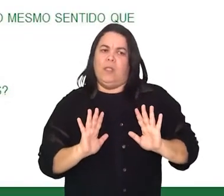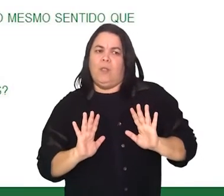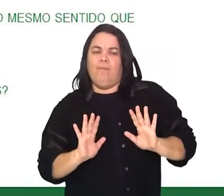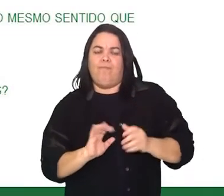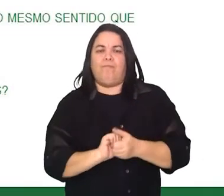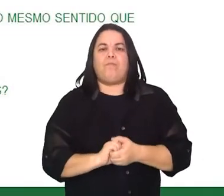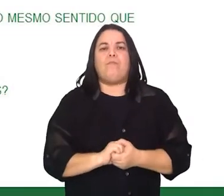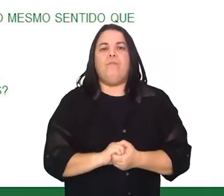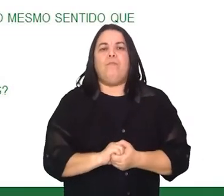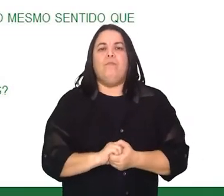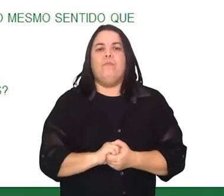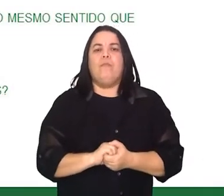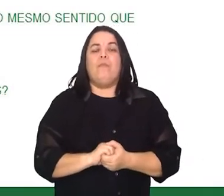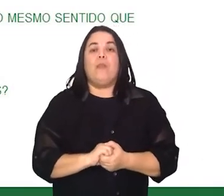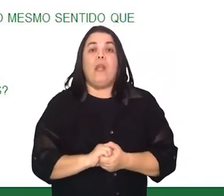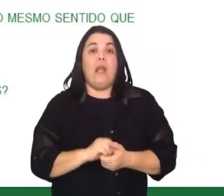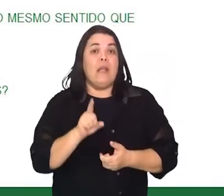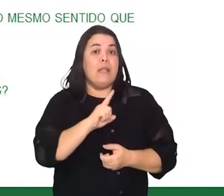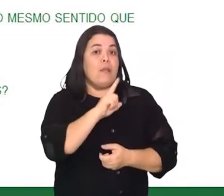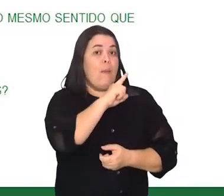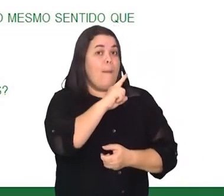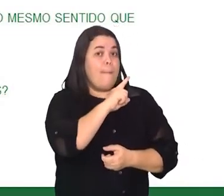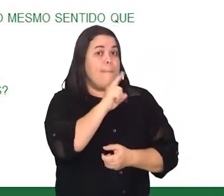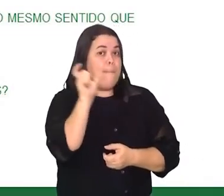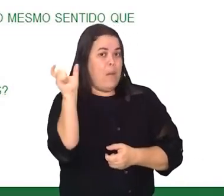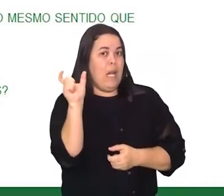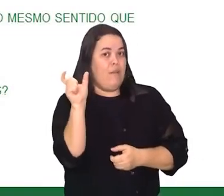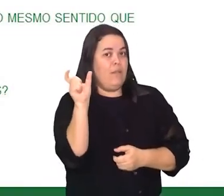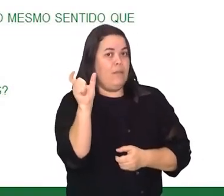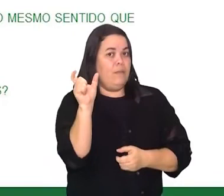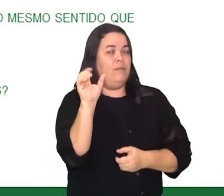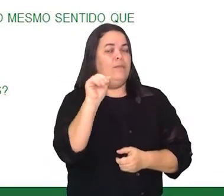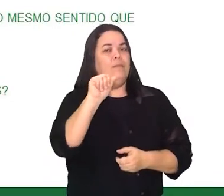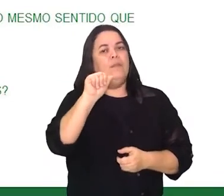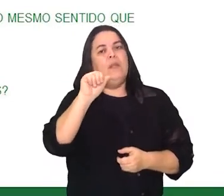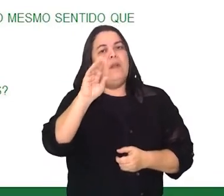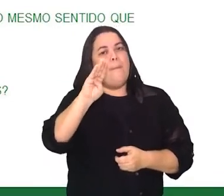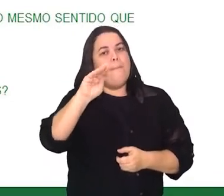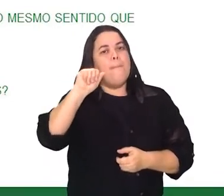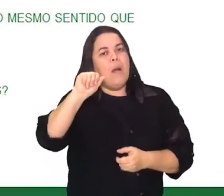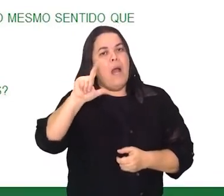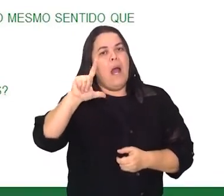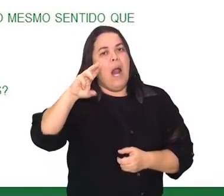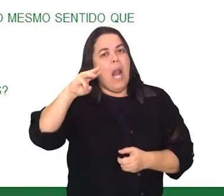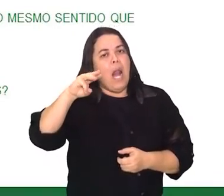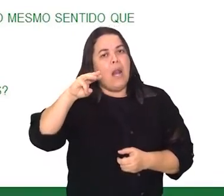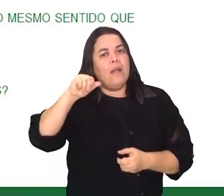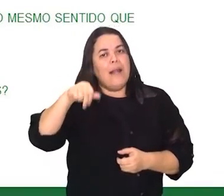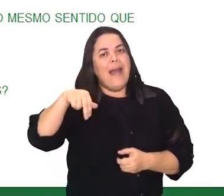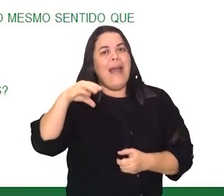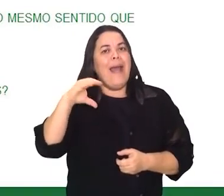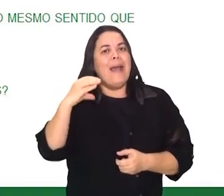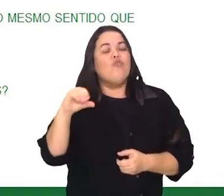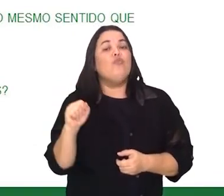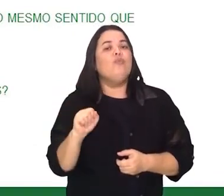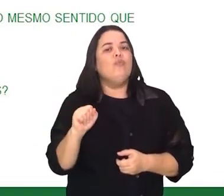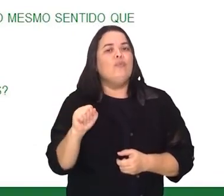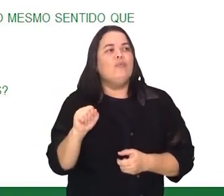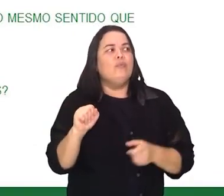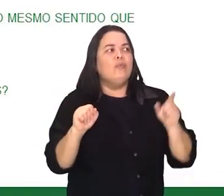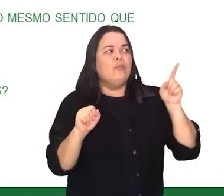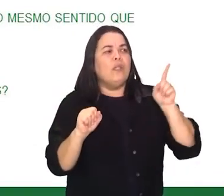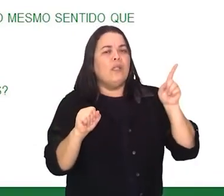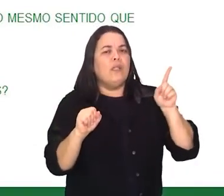palavra balanço, nesse caso, balanço, parar para um balanço, ela foi utilizada da